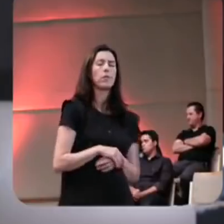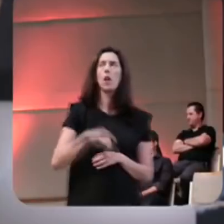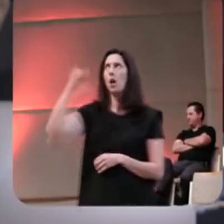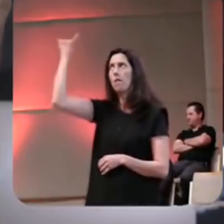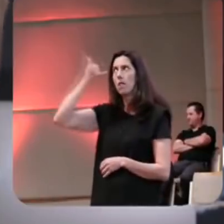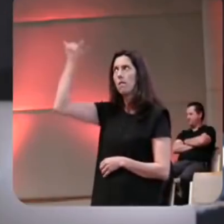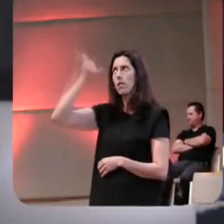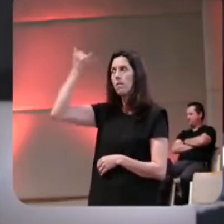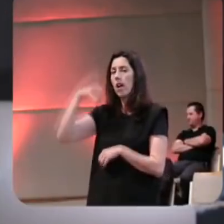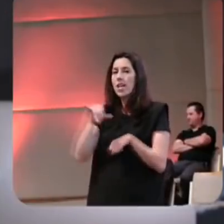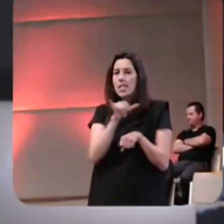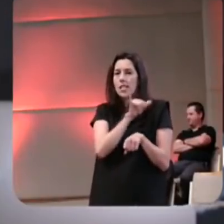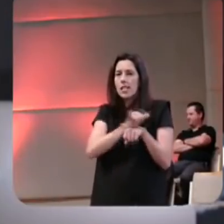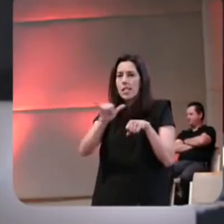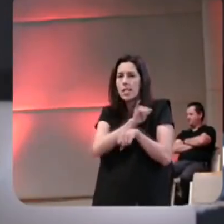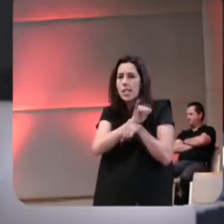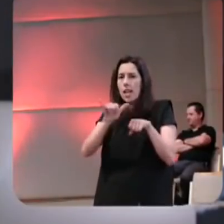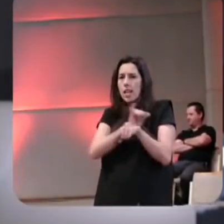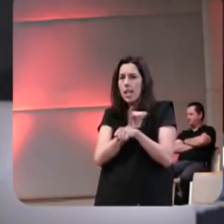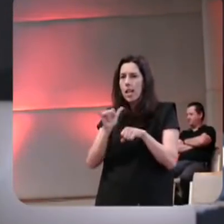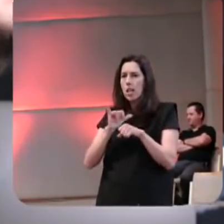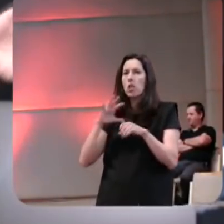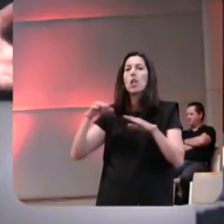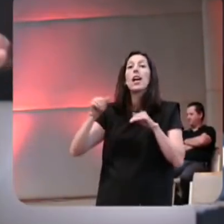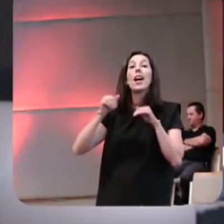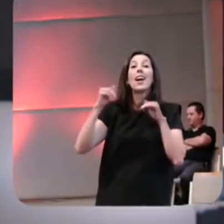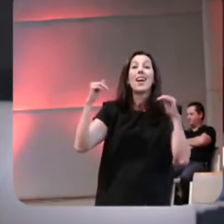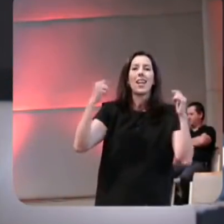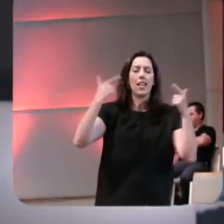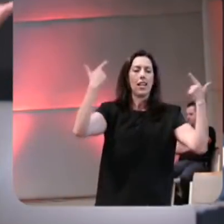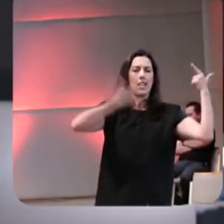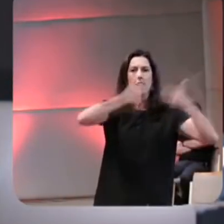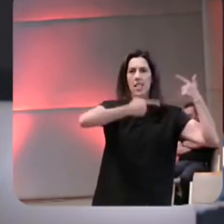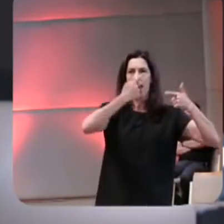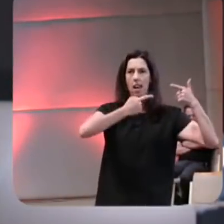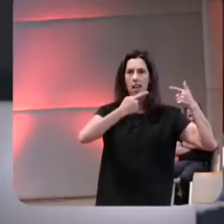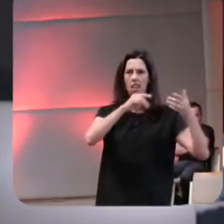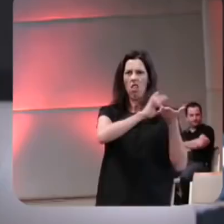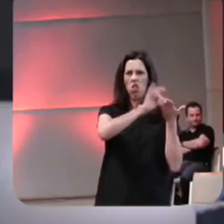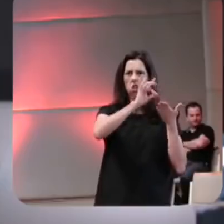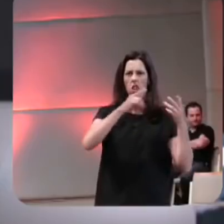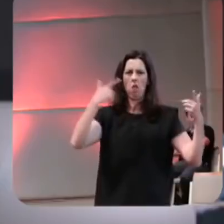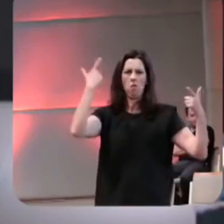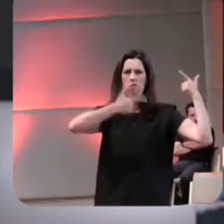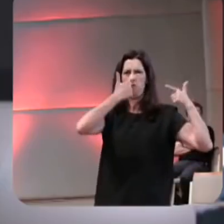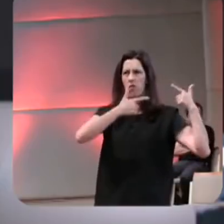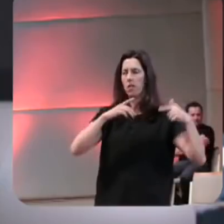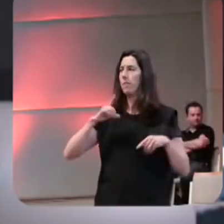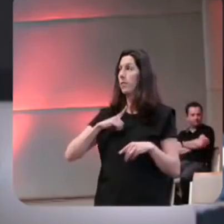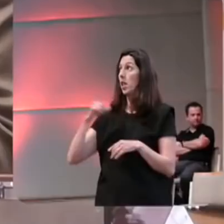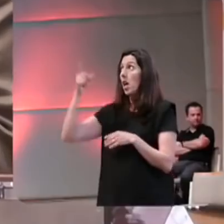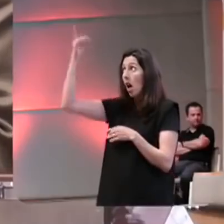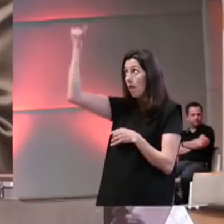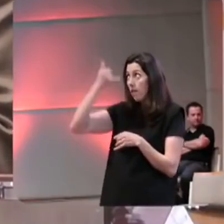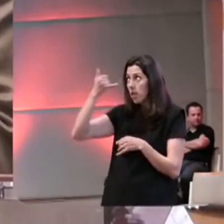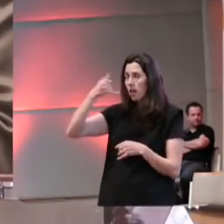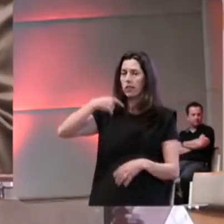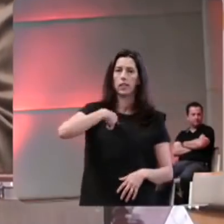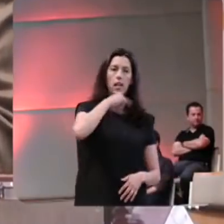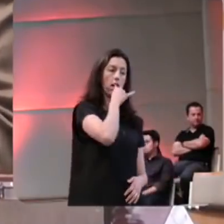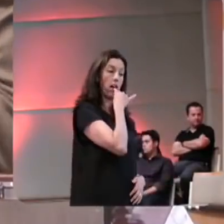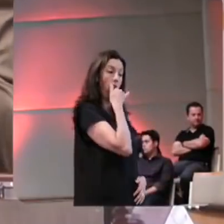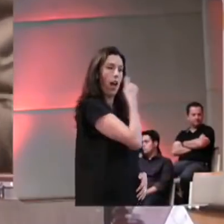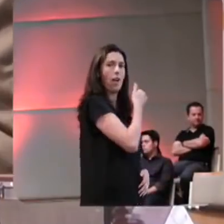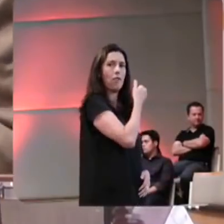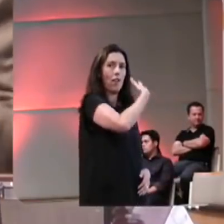estratégias militares do inimigo eram derrotadas, eram desfeitas. Na mentalidade então do